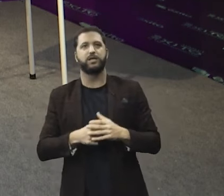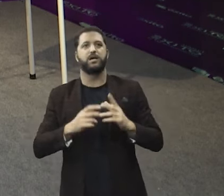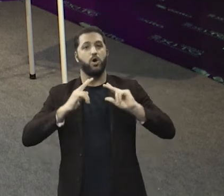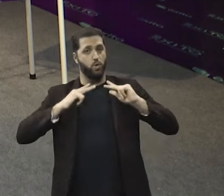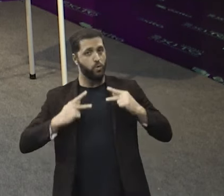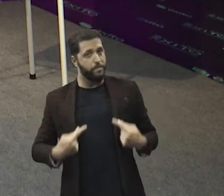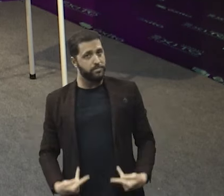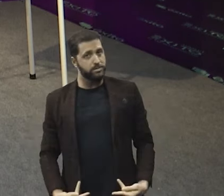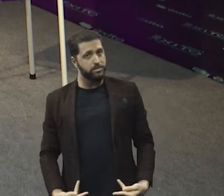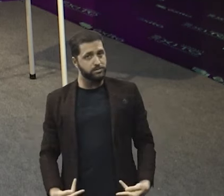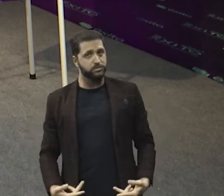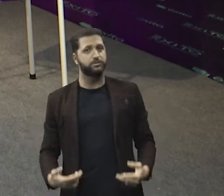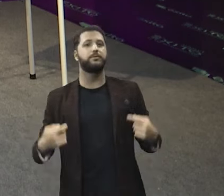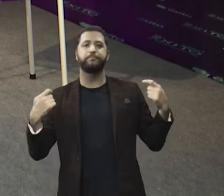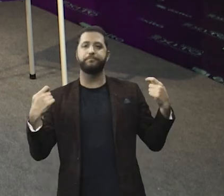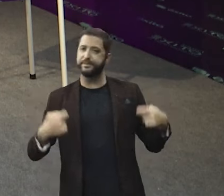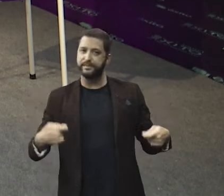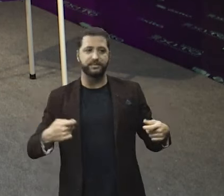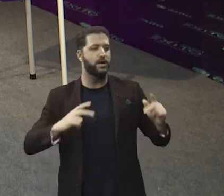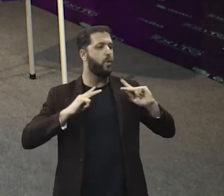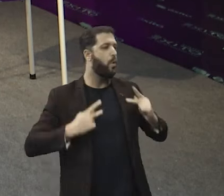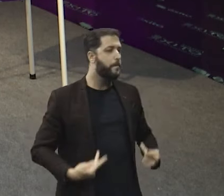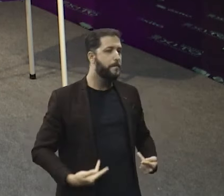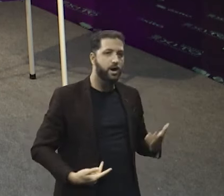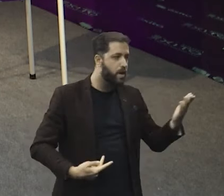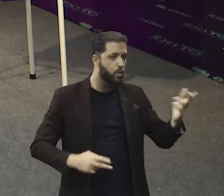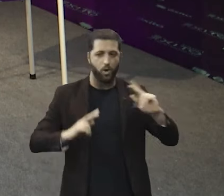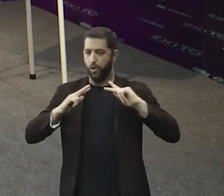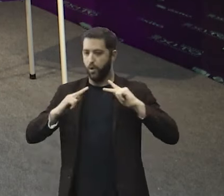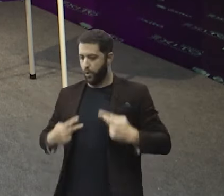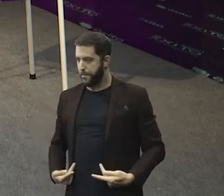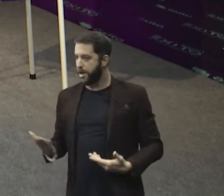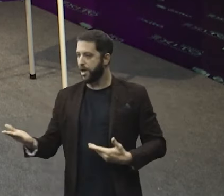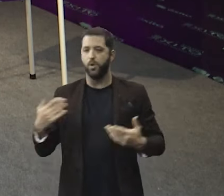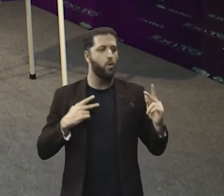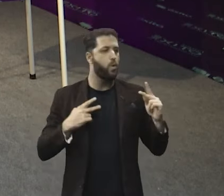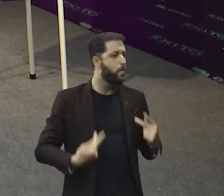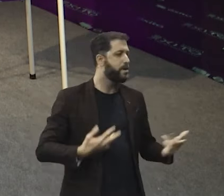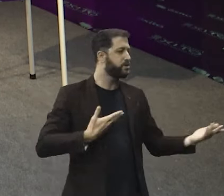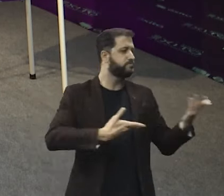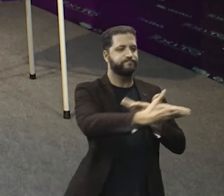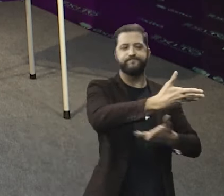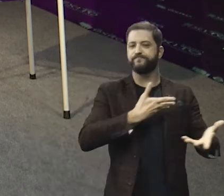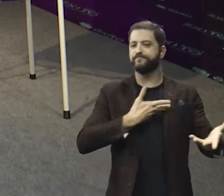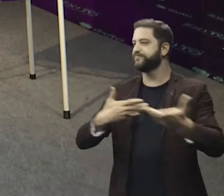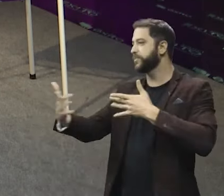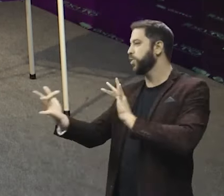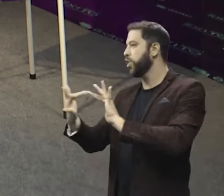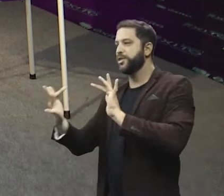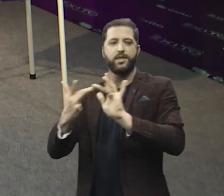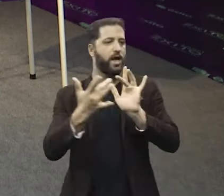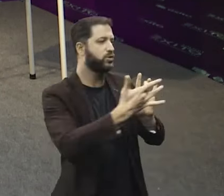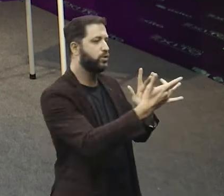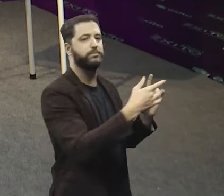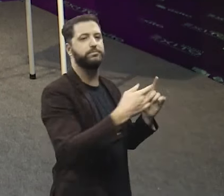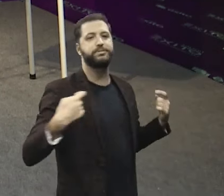para ser humano o ser humano Não surgiu para ser uma máquina o ser humano Não surgiu para ser uma